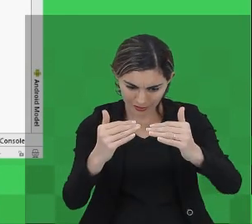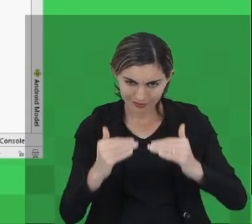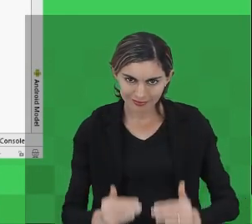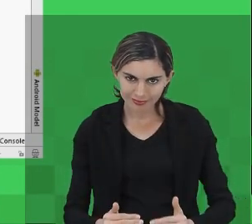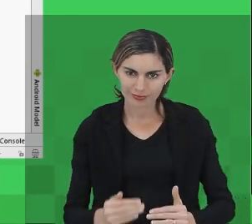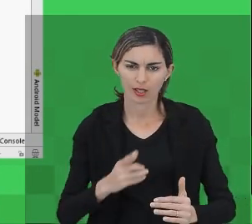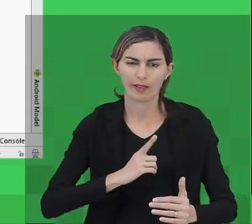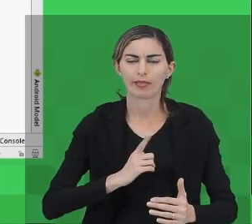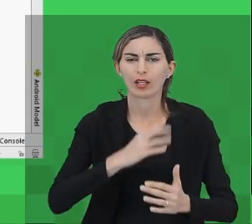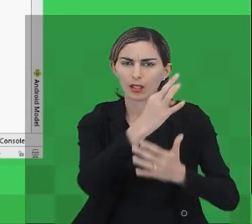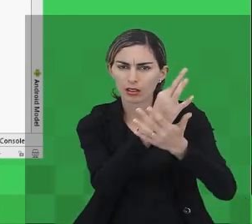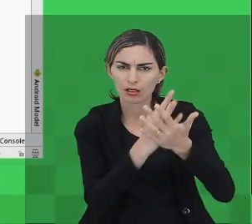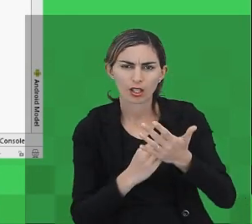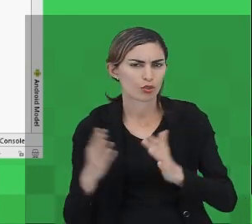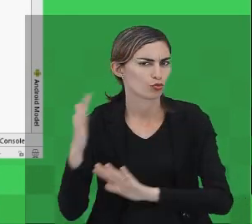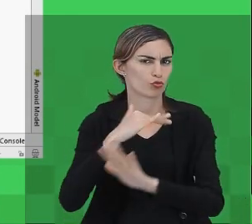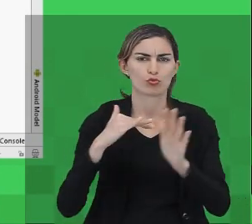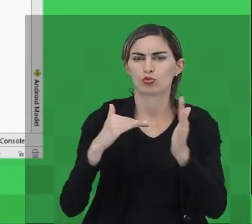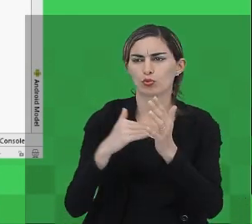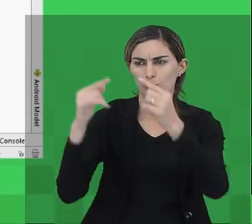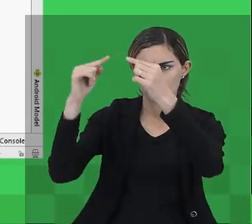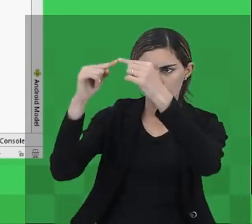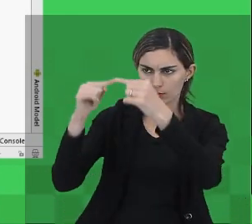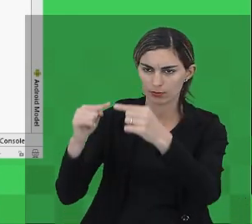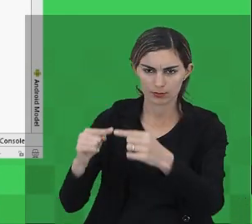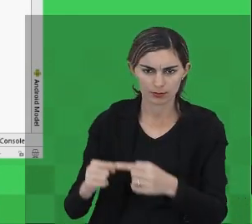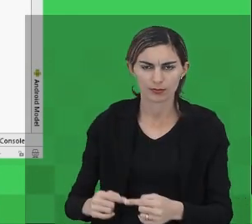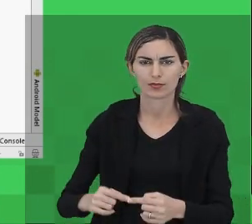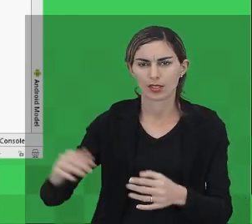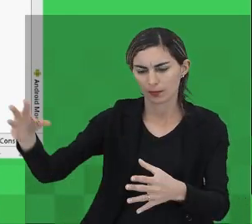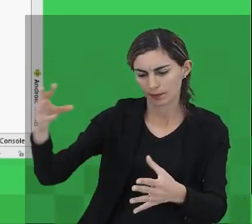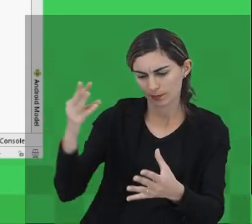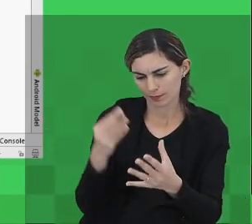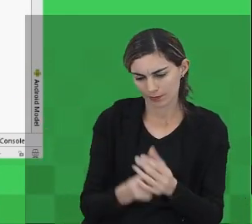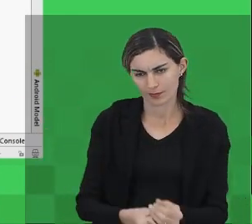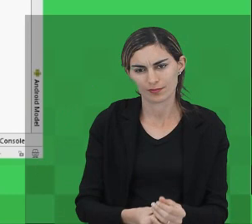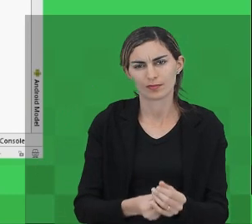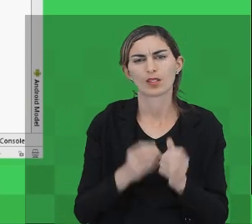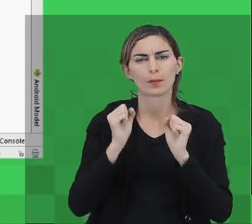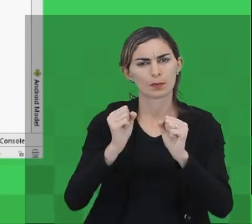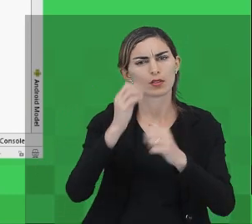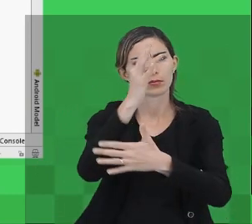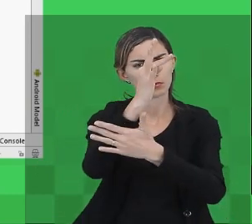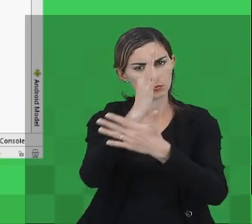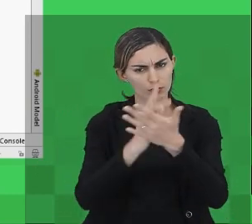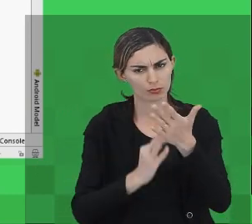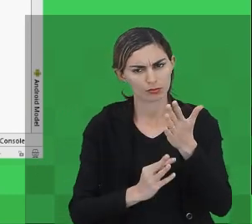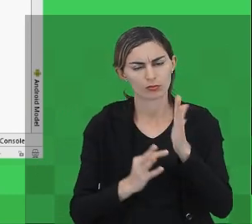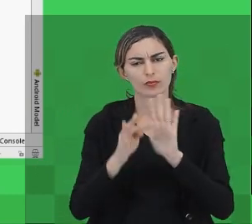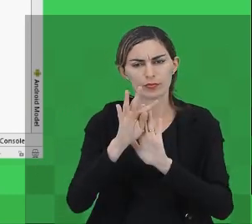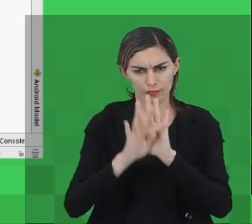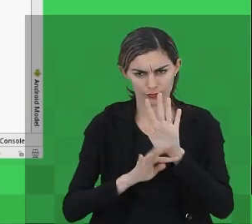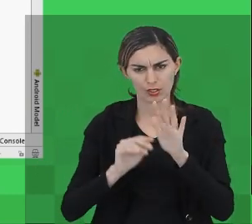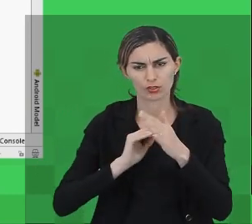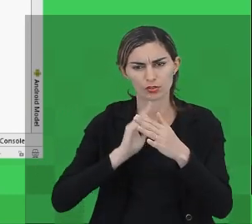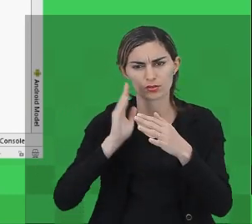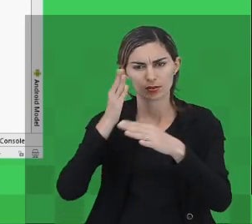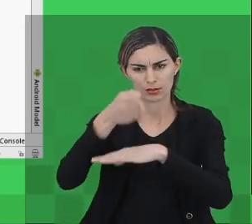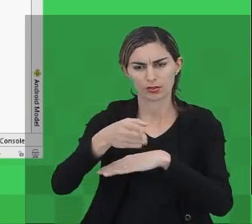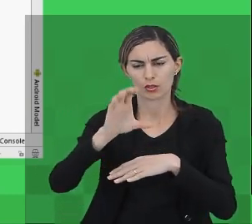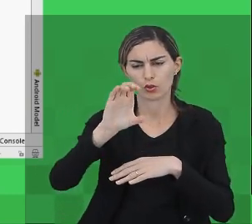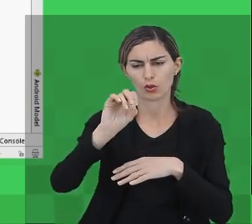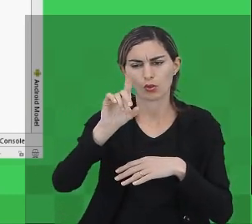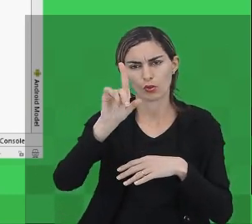Ele deve conter todos os textos da aplicação. Então, você pode sim colocar o texto diretamente